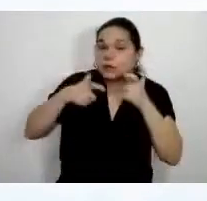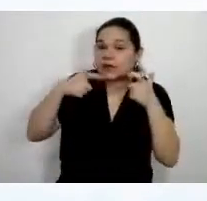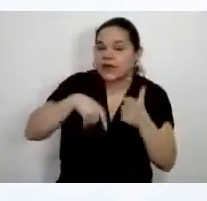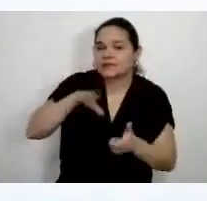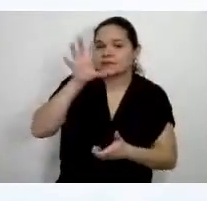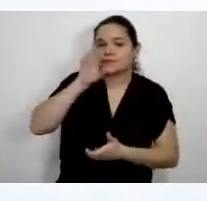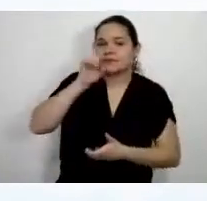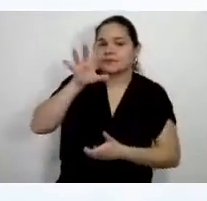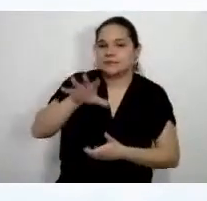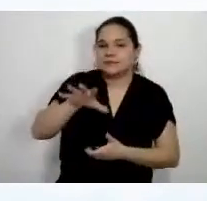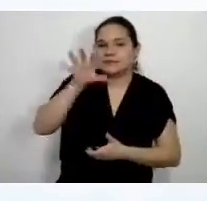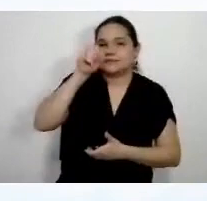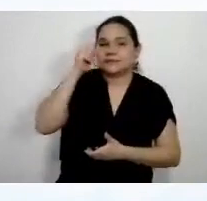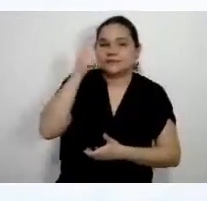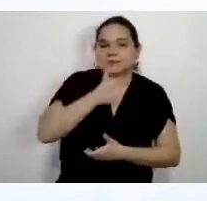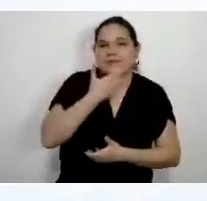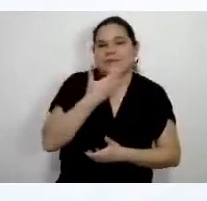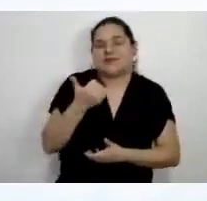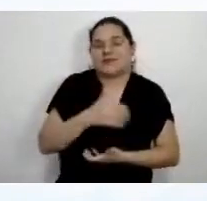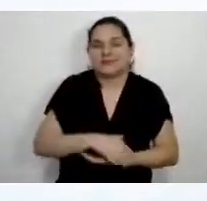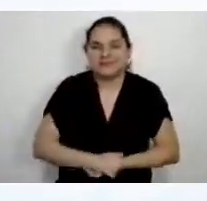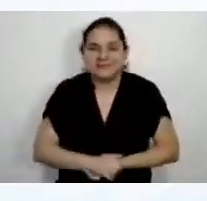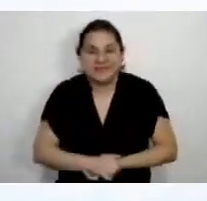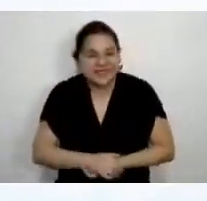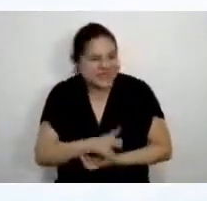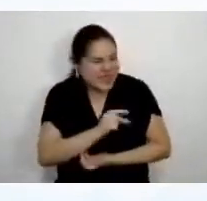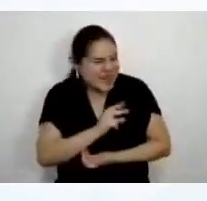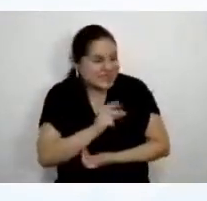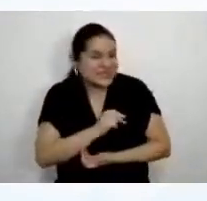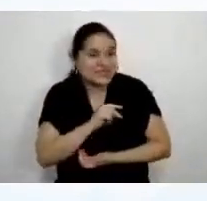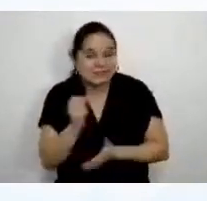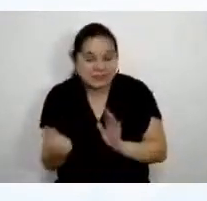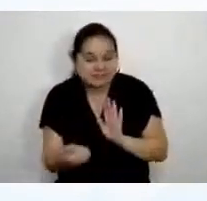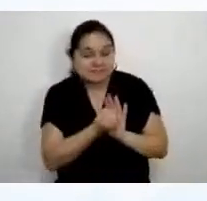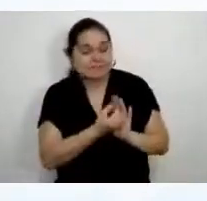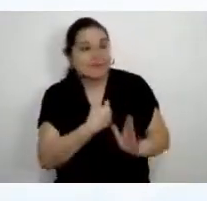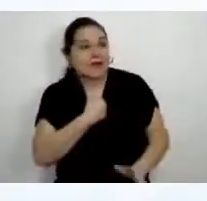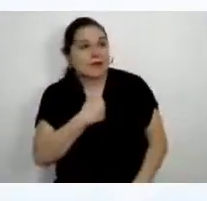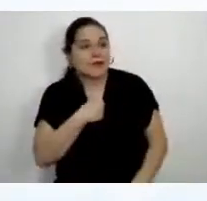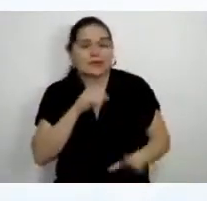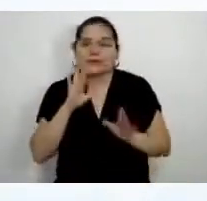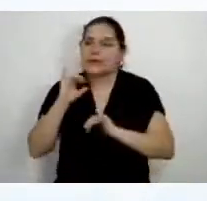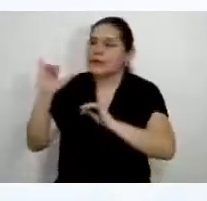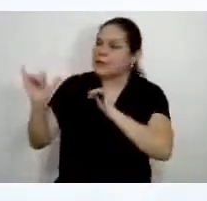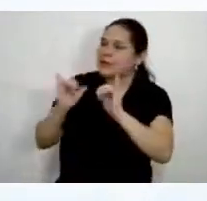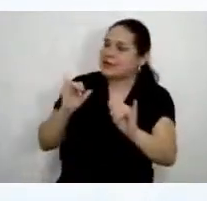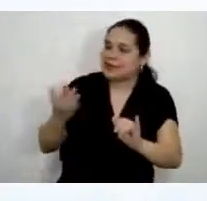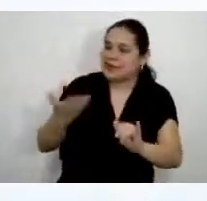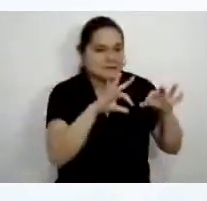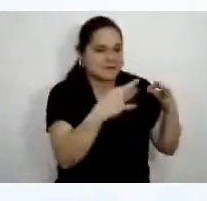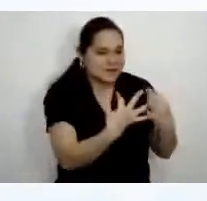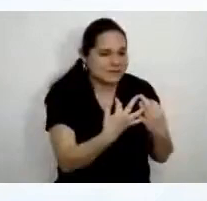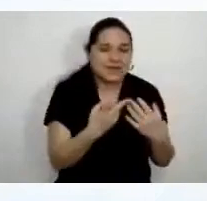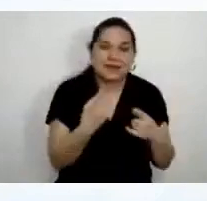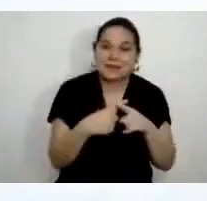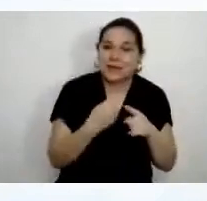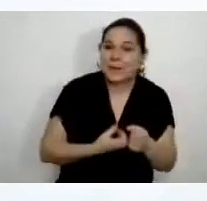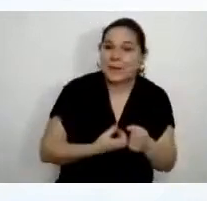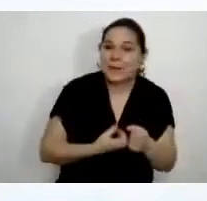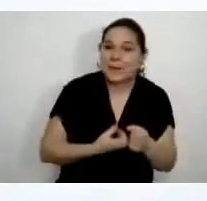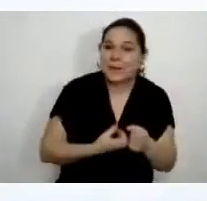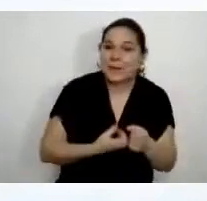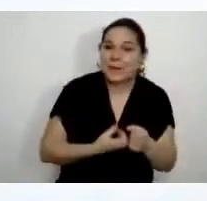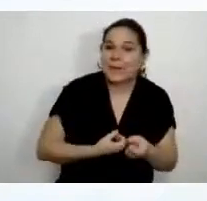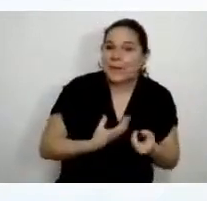respiratória. Foi bem isso, assim, nossa, aquilo me marcou. E daí eu fui comentando com outras pessoas, assim, olha, eu entrevistei o epidemiologista, que era naquela